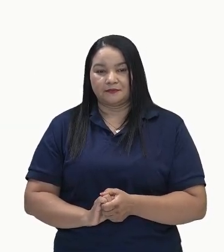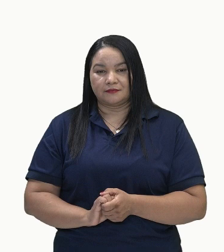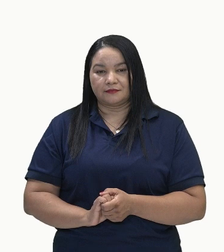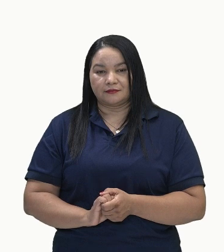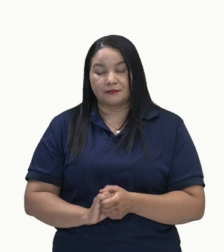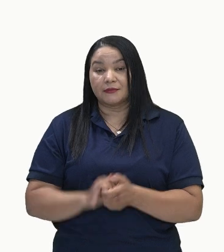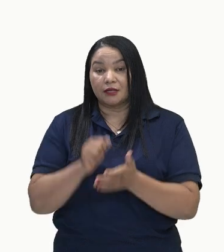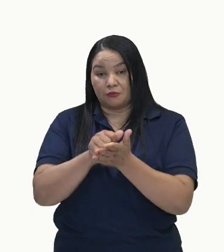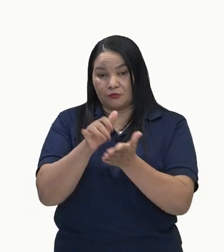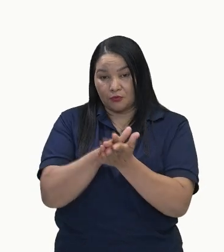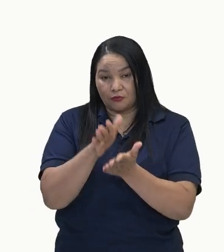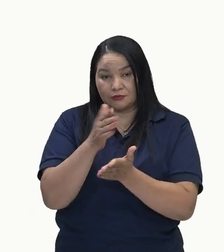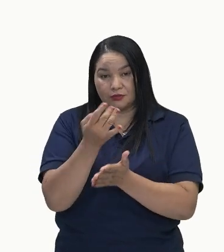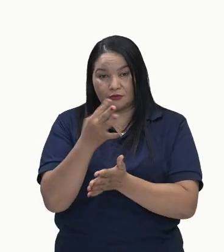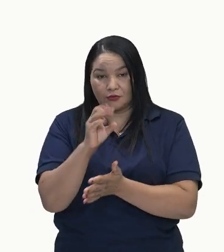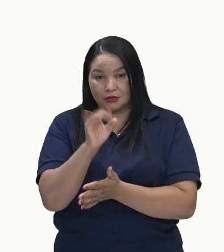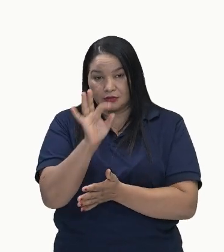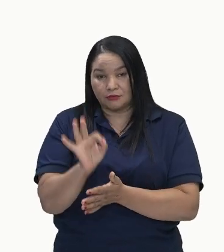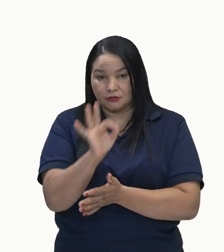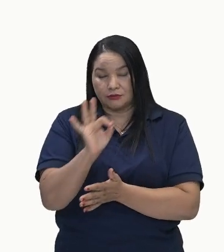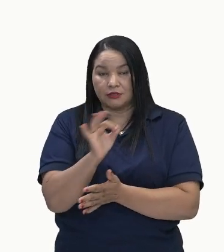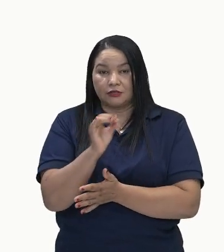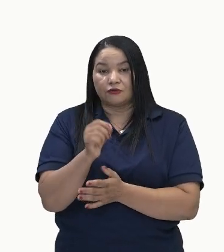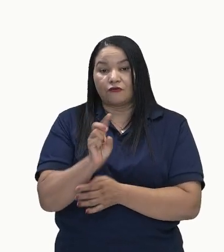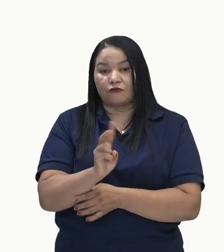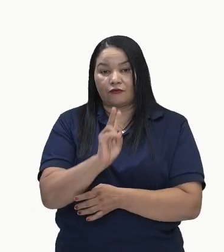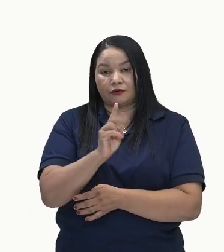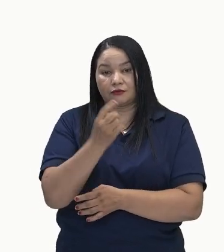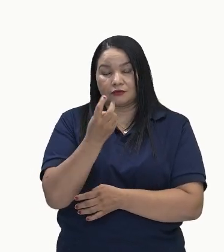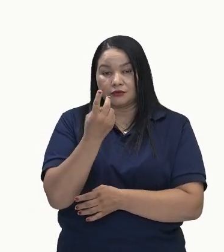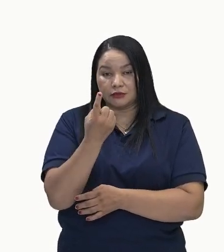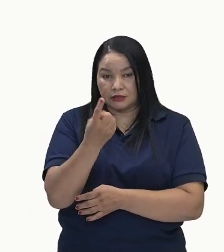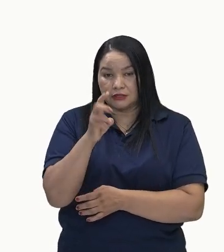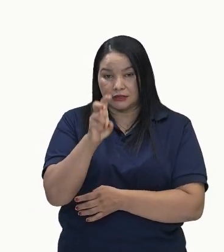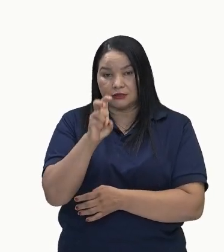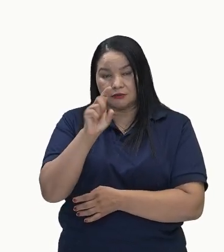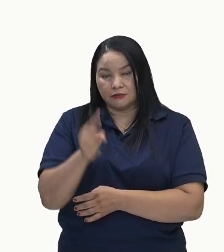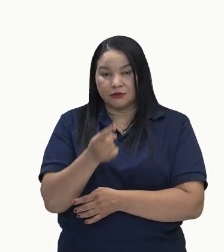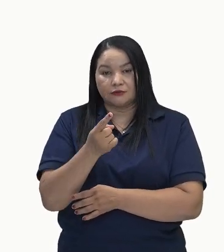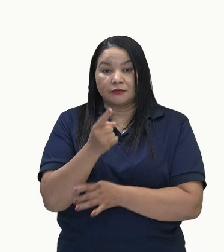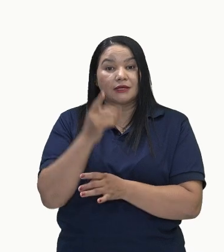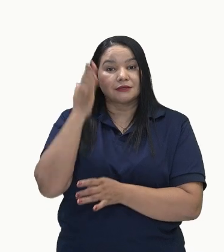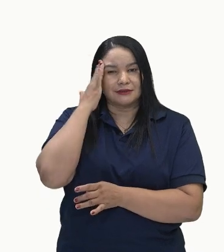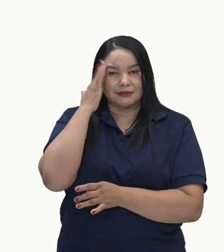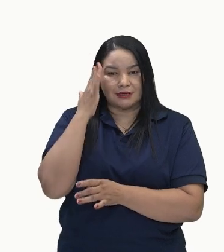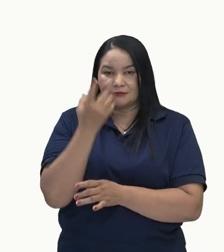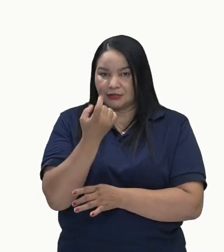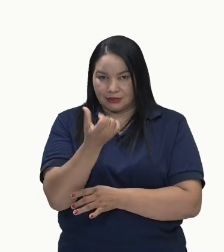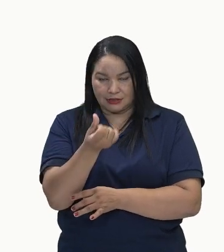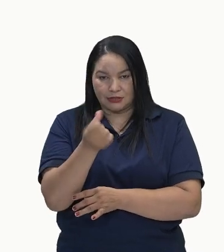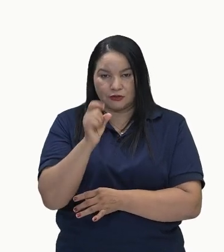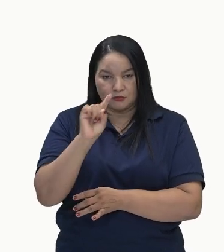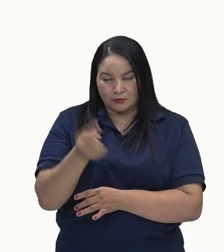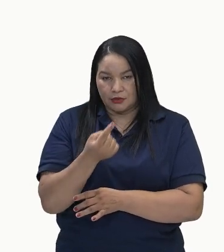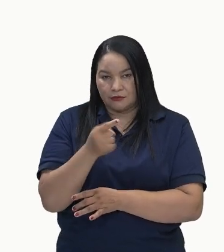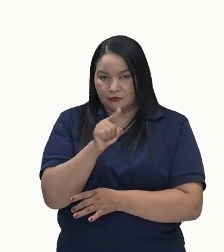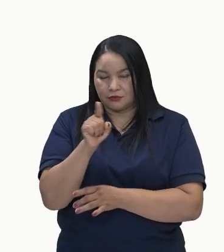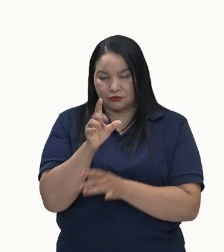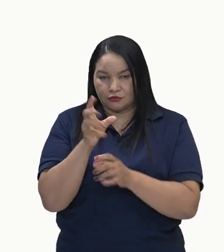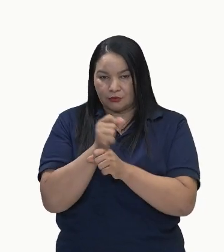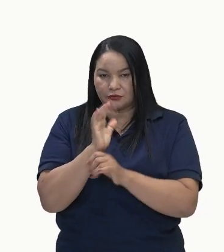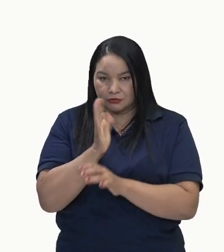Multa 40%. 15 mil. O valor? É R$6.000. Você já sabe, você já fez a conta, né?